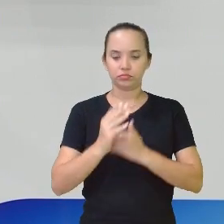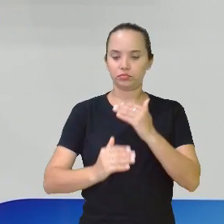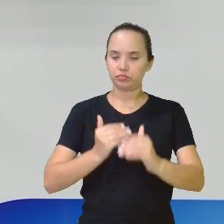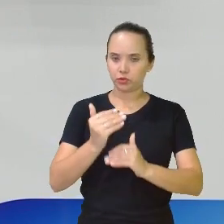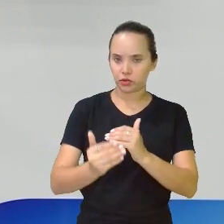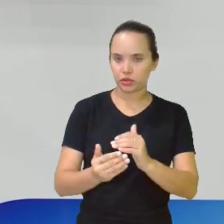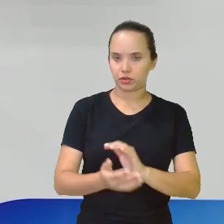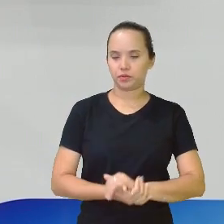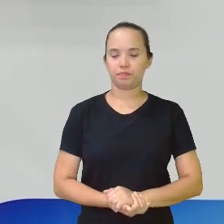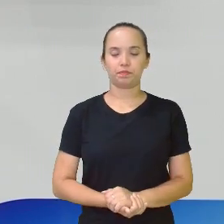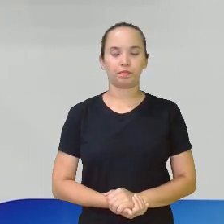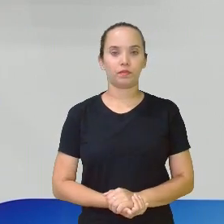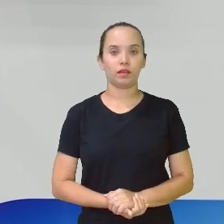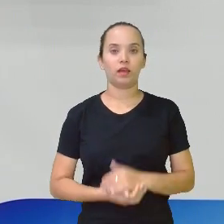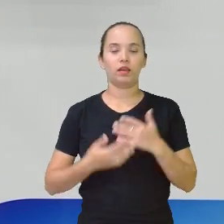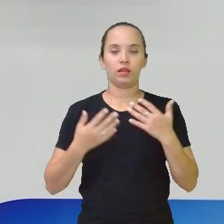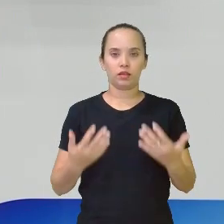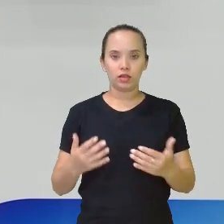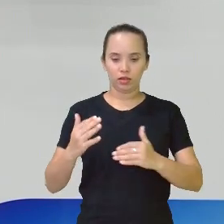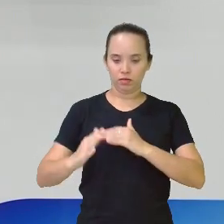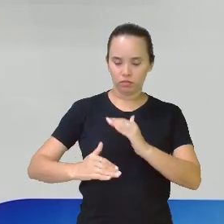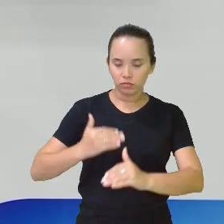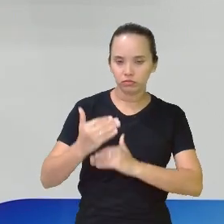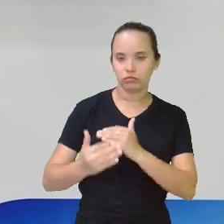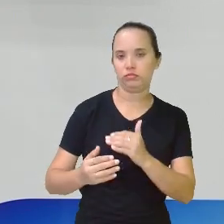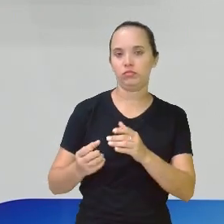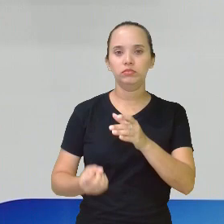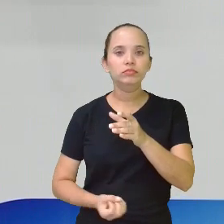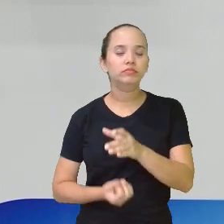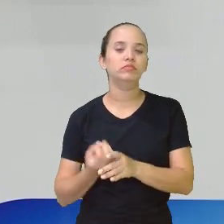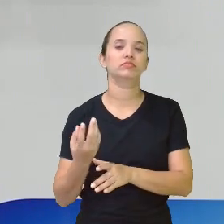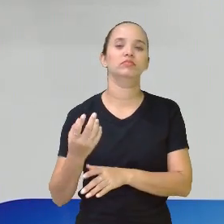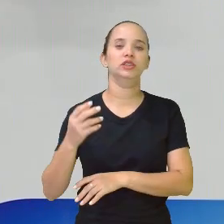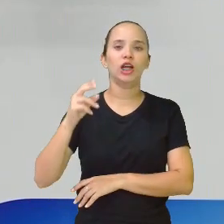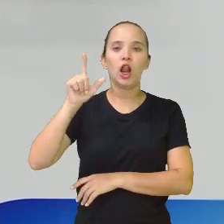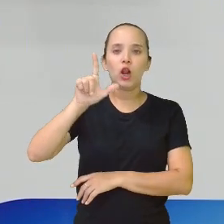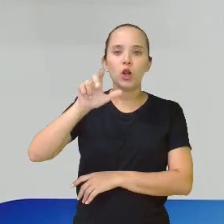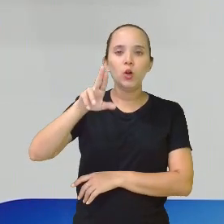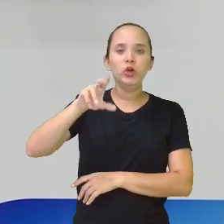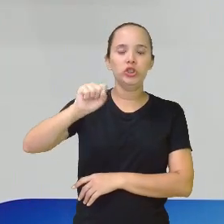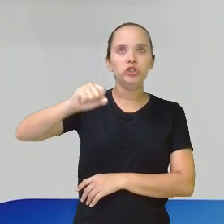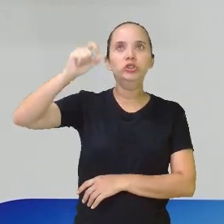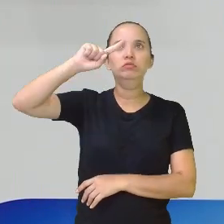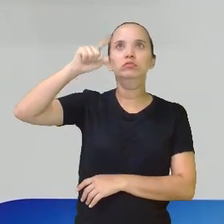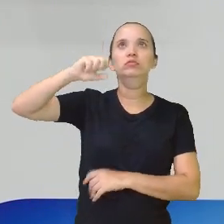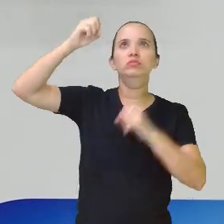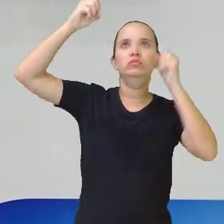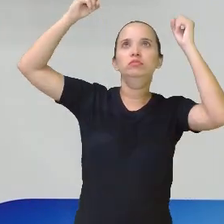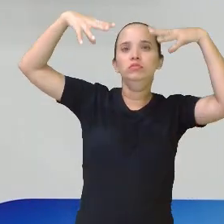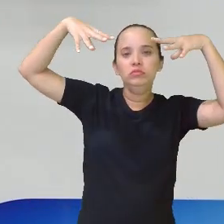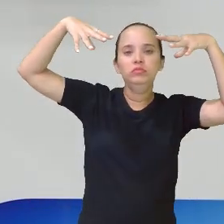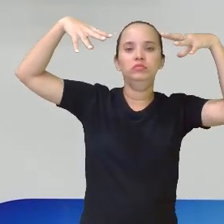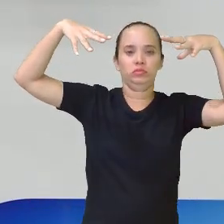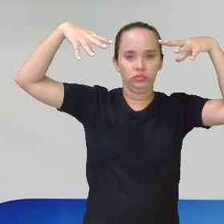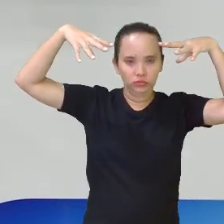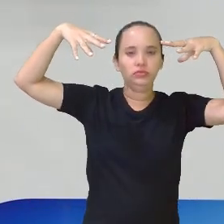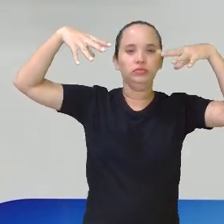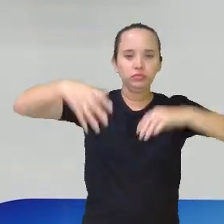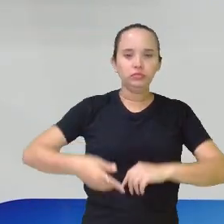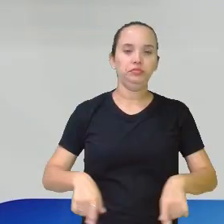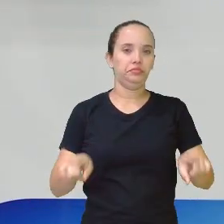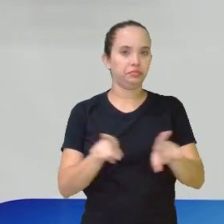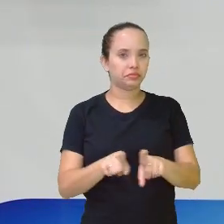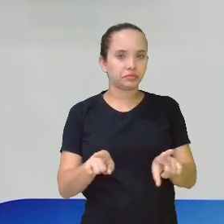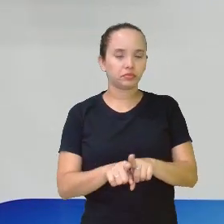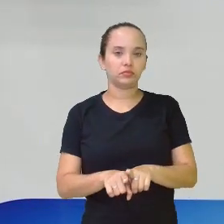esse processo de combustão gera luz, por isso que quando a energia acaba, a gente acende, por exemplo, uma vela, gera luz e